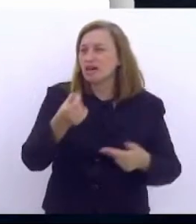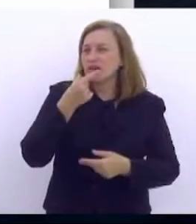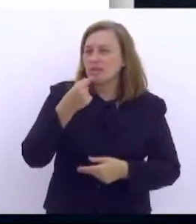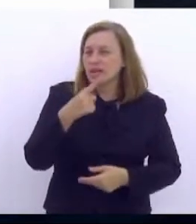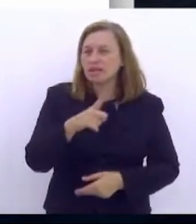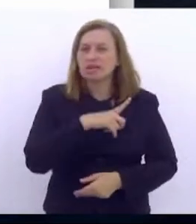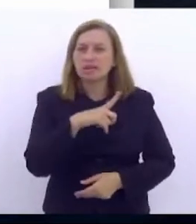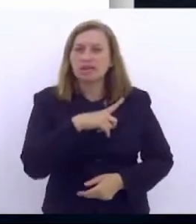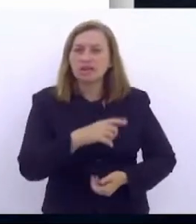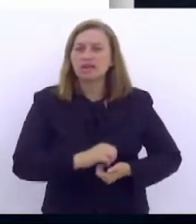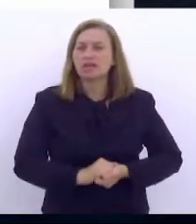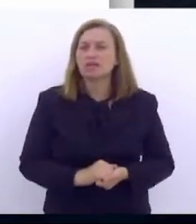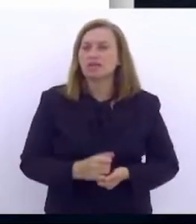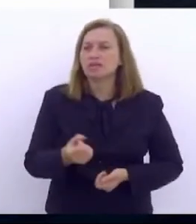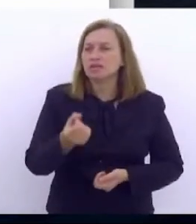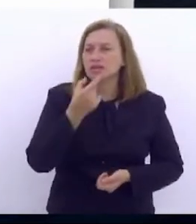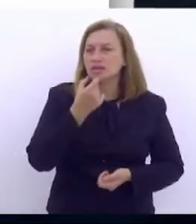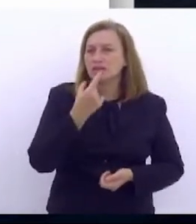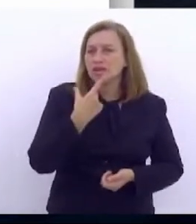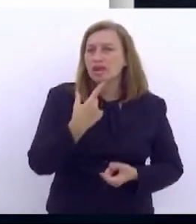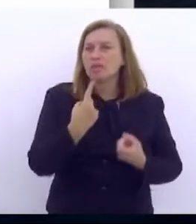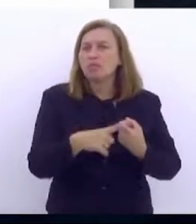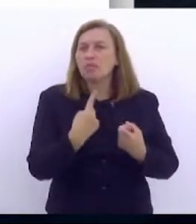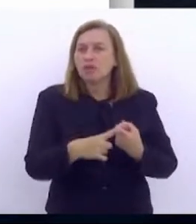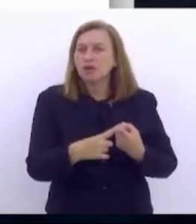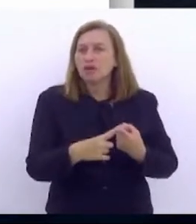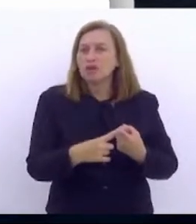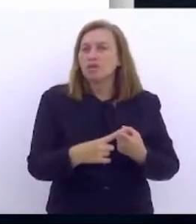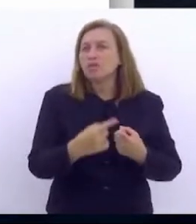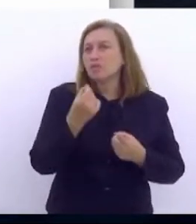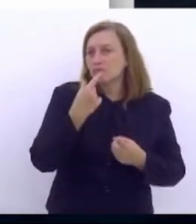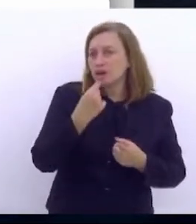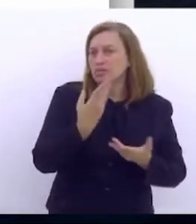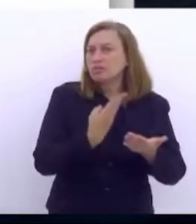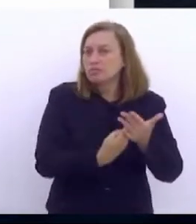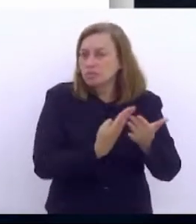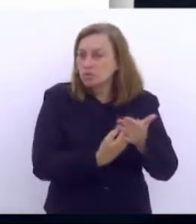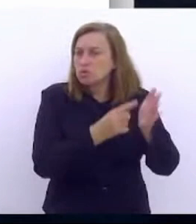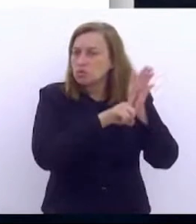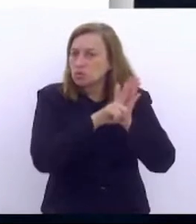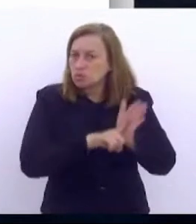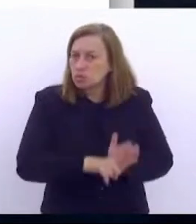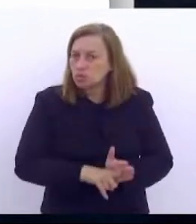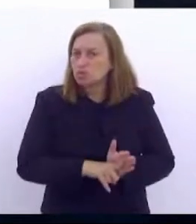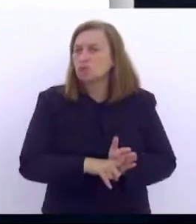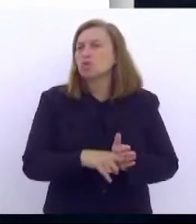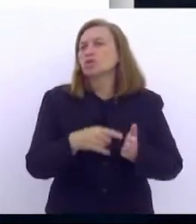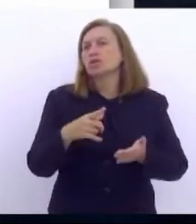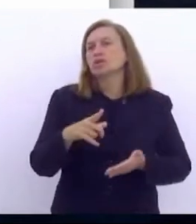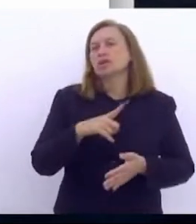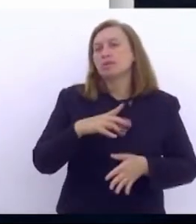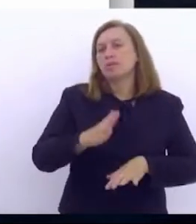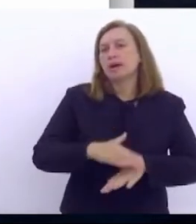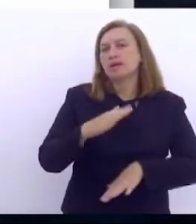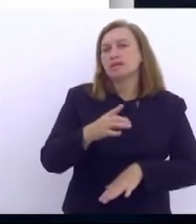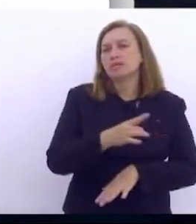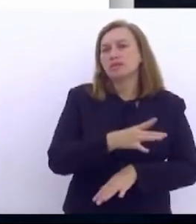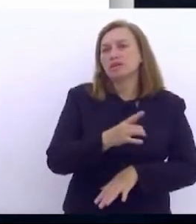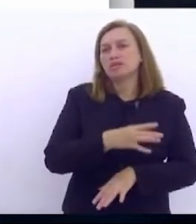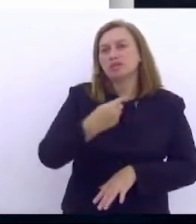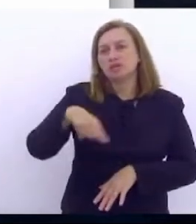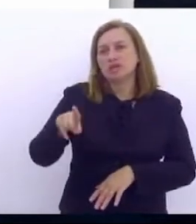gente toma, ou procedimentos médicos, é porque o médico pesquisou na The Lancet, que publica isso também. Você vai ter mais medo de ir no médico